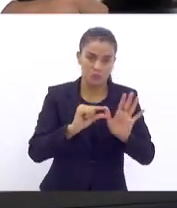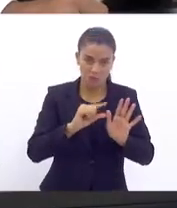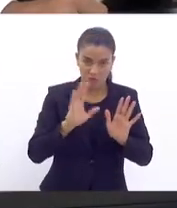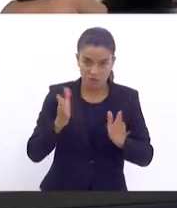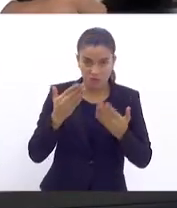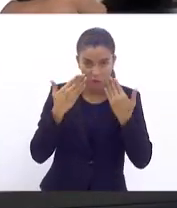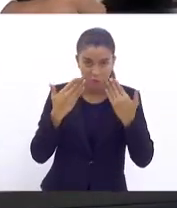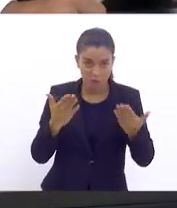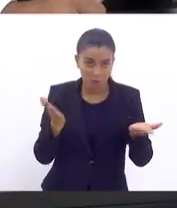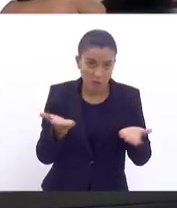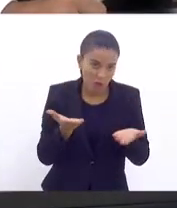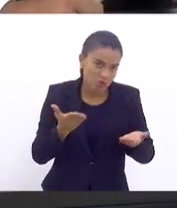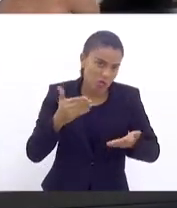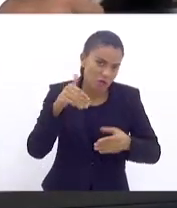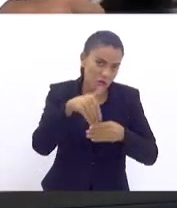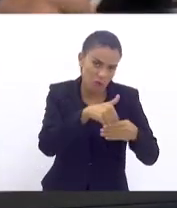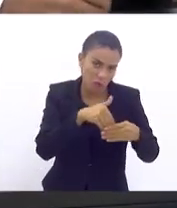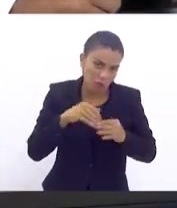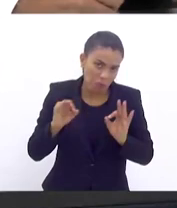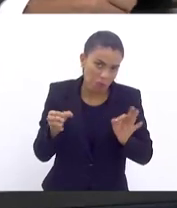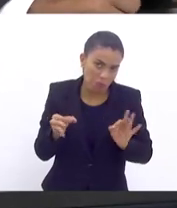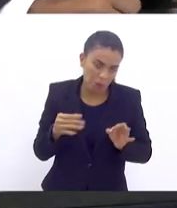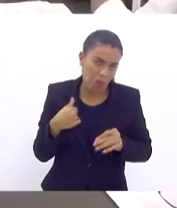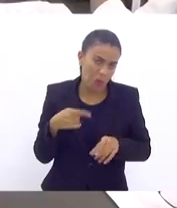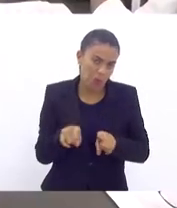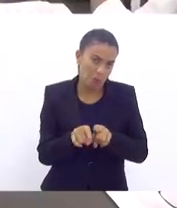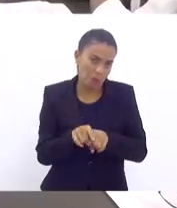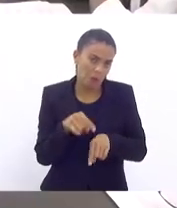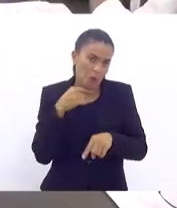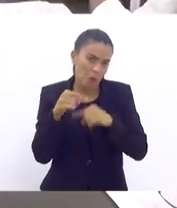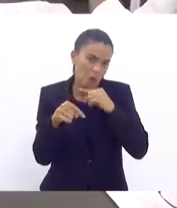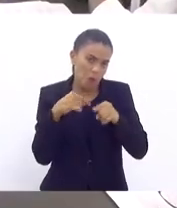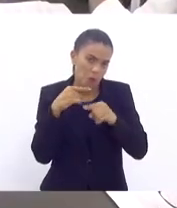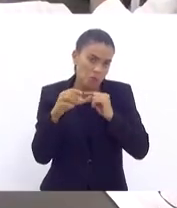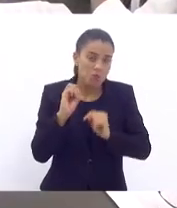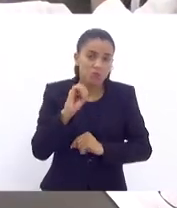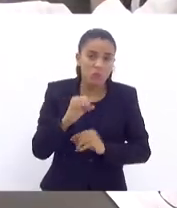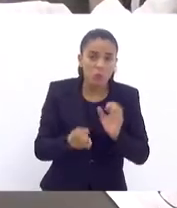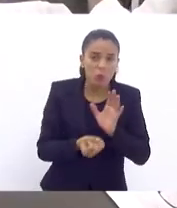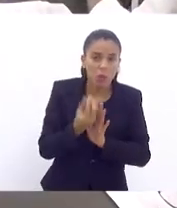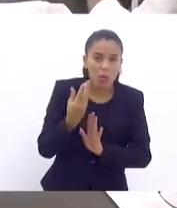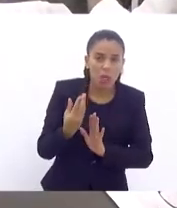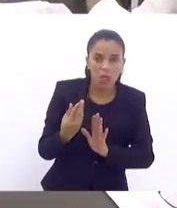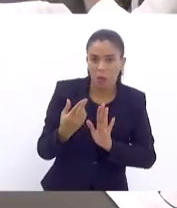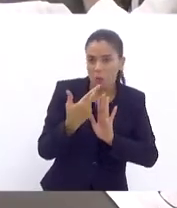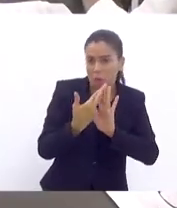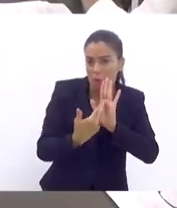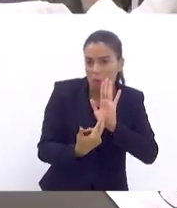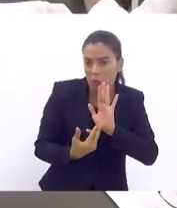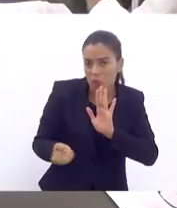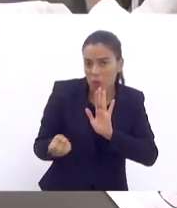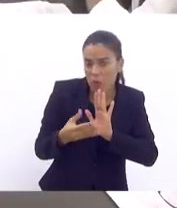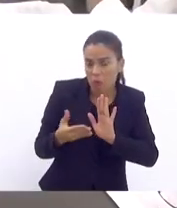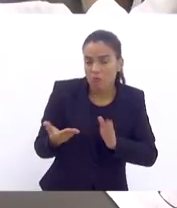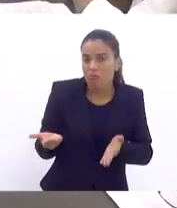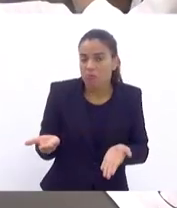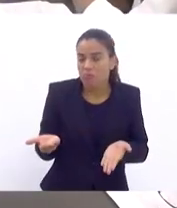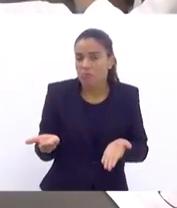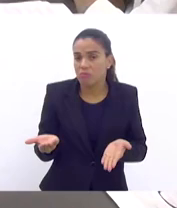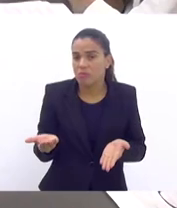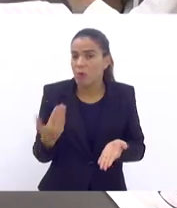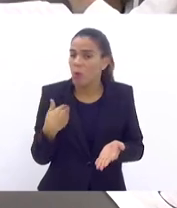agora em discussão se apesar de não estar criando uma nova se a gente estaria entrando na